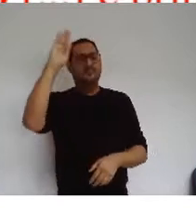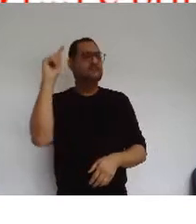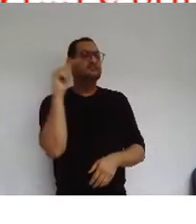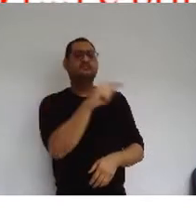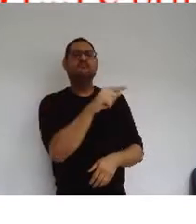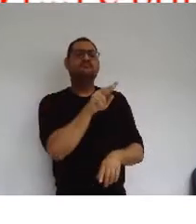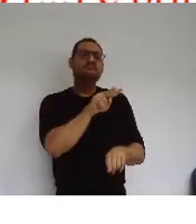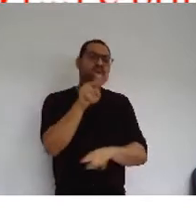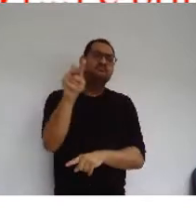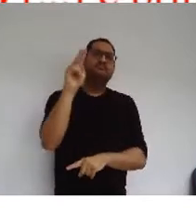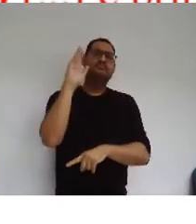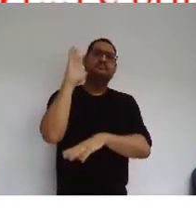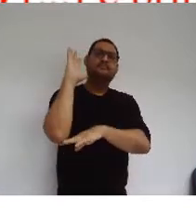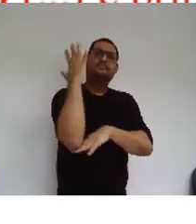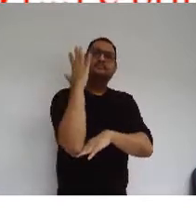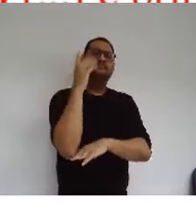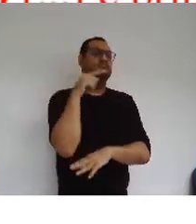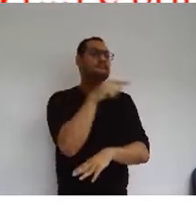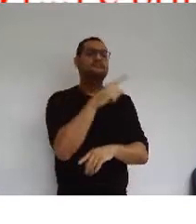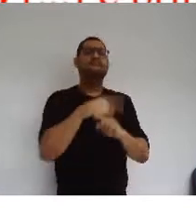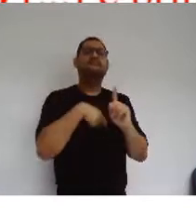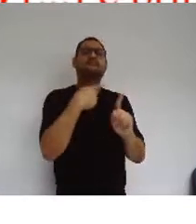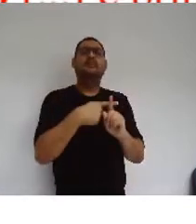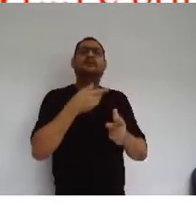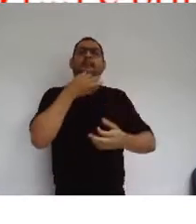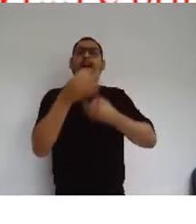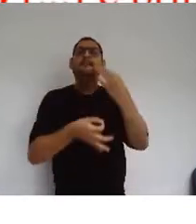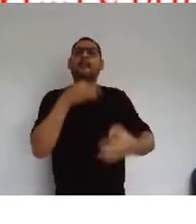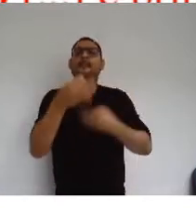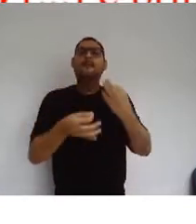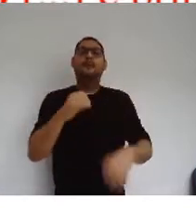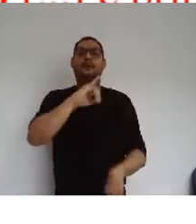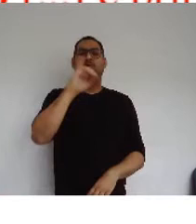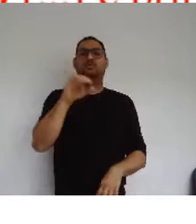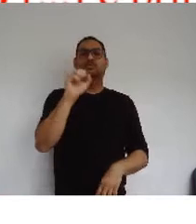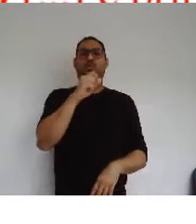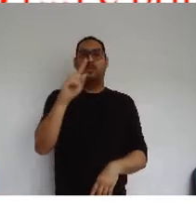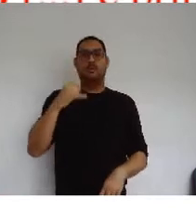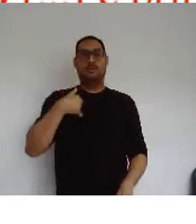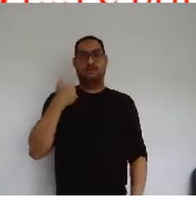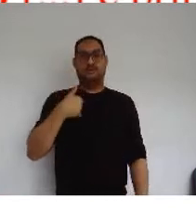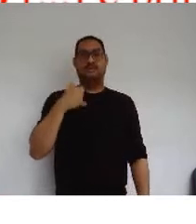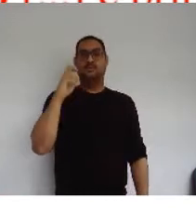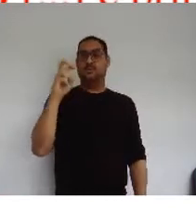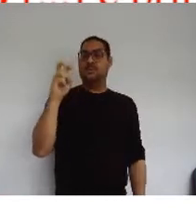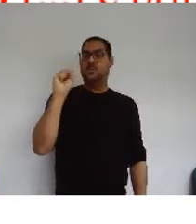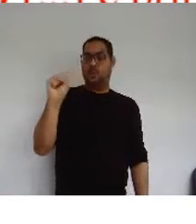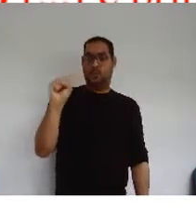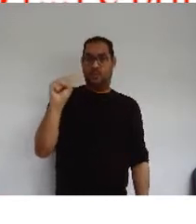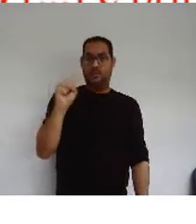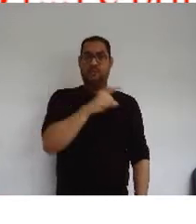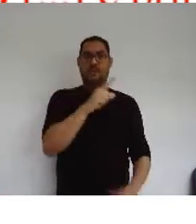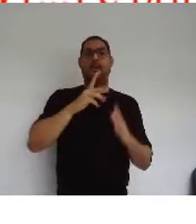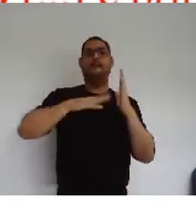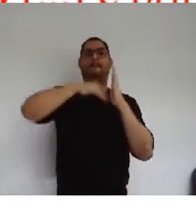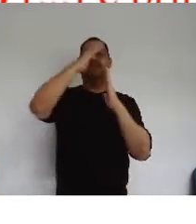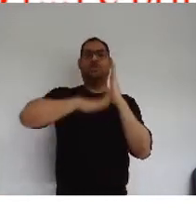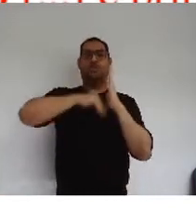paisagem da perspectiva de João, um homem de 58 anos, então, pintor de